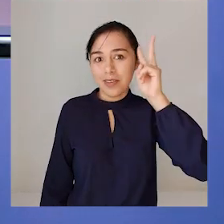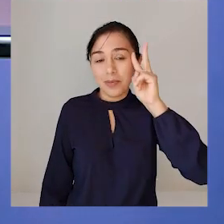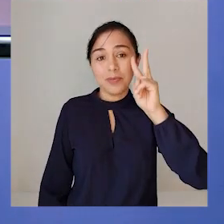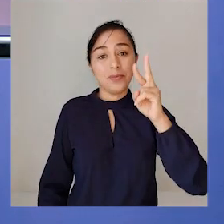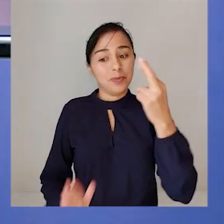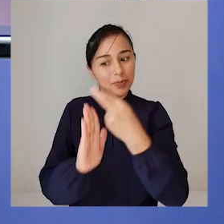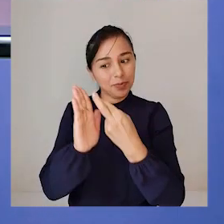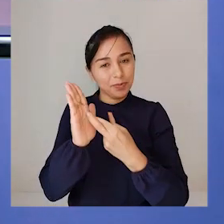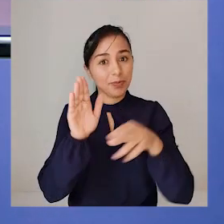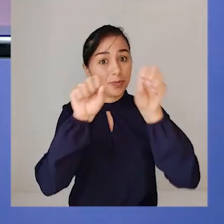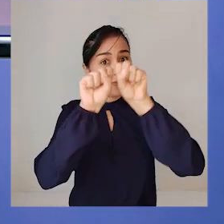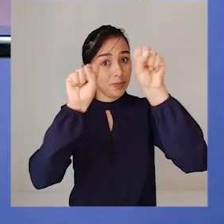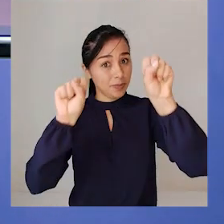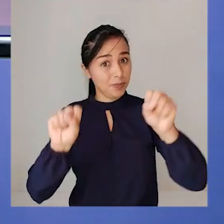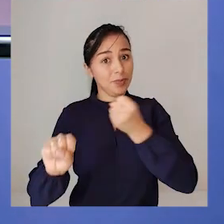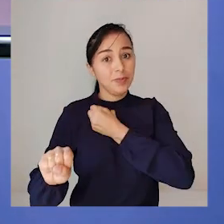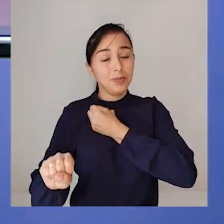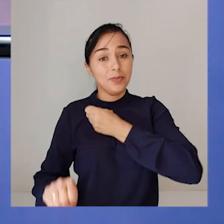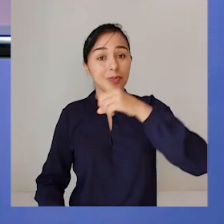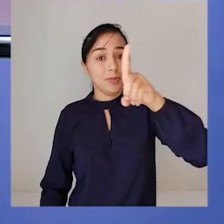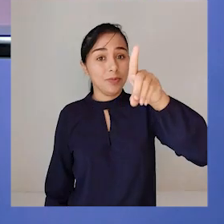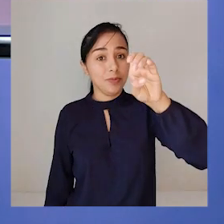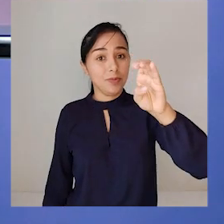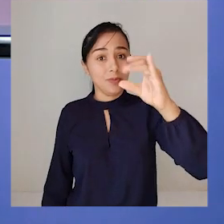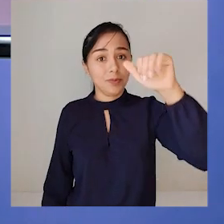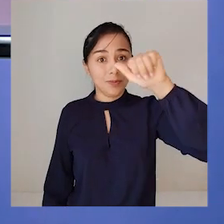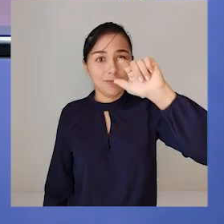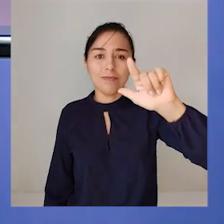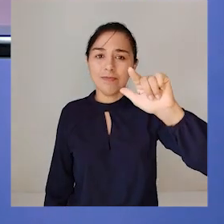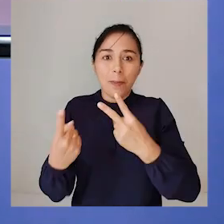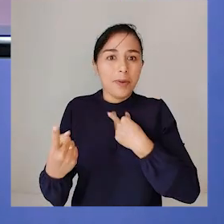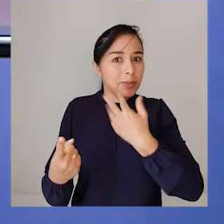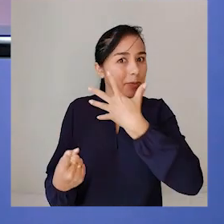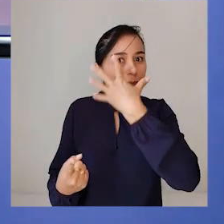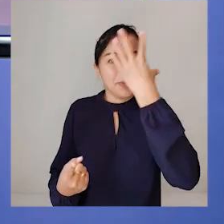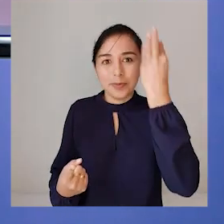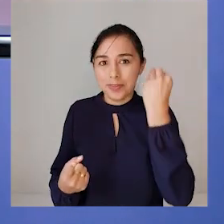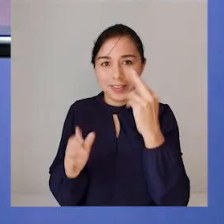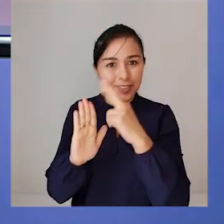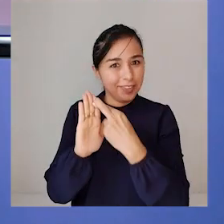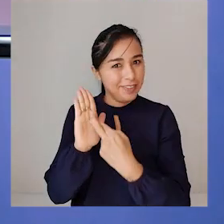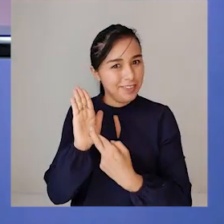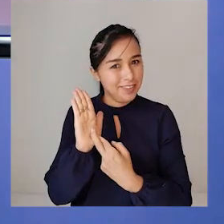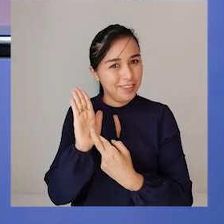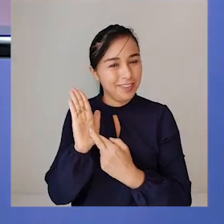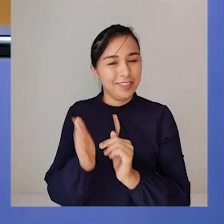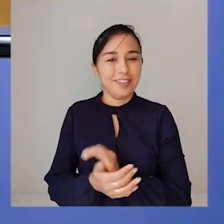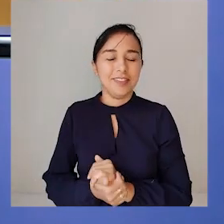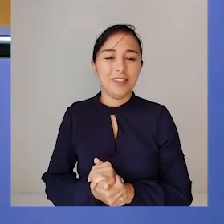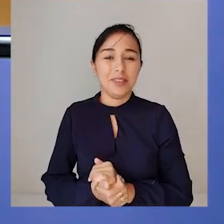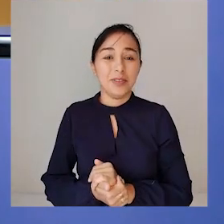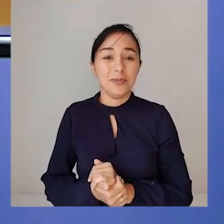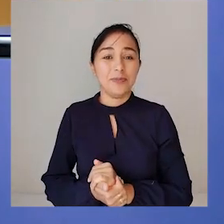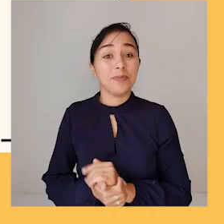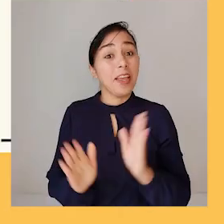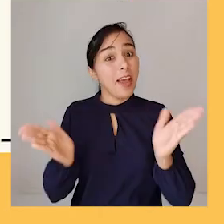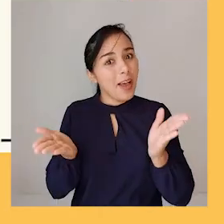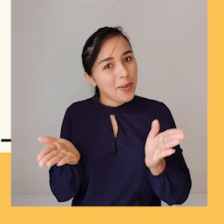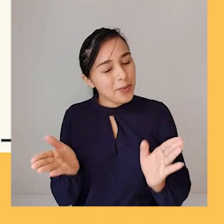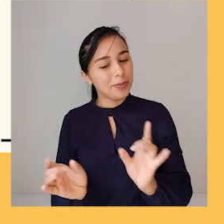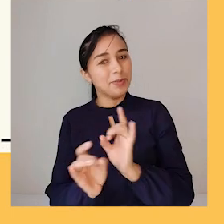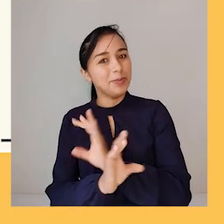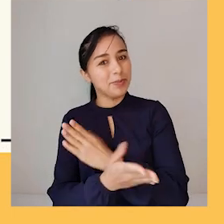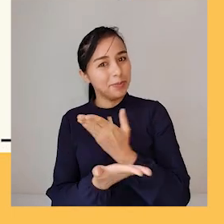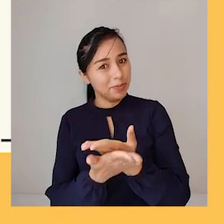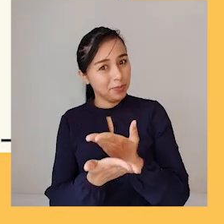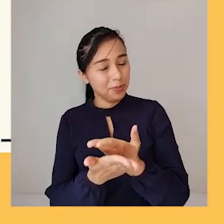do sistema de numeração decimal. Você só não pode esquecer dessa regra. Para finalizar a nossa